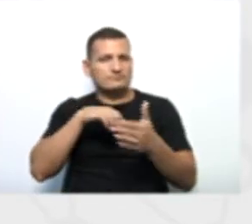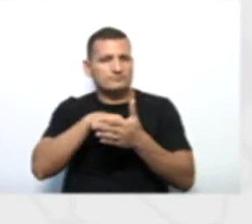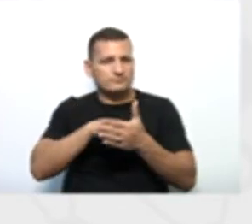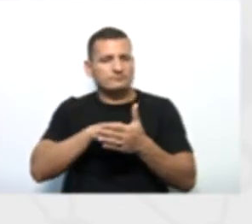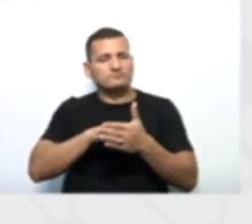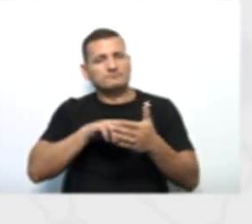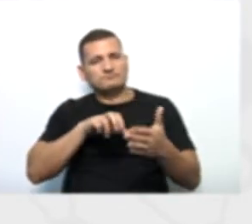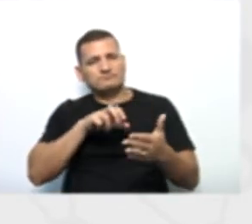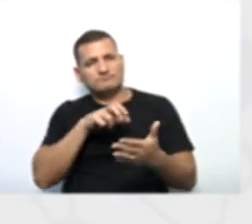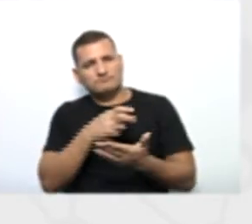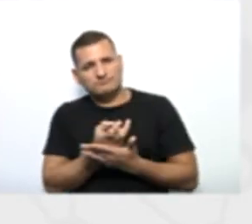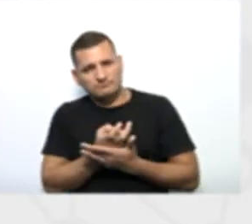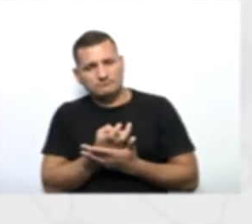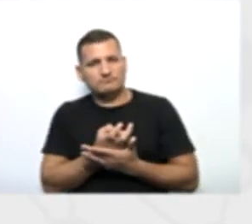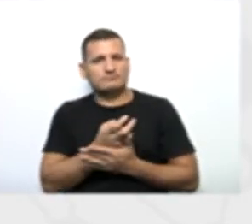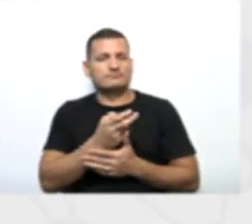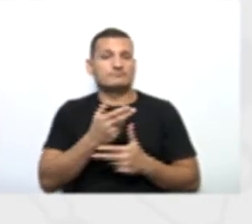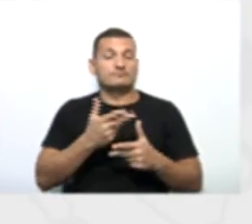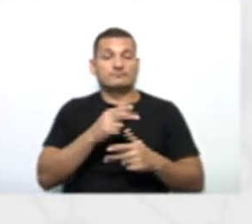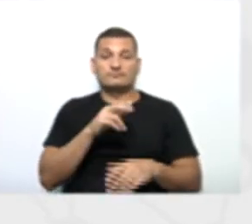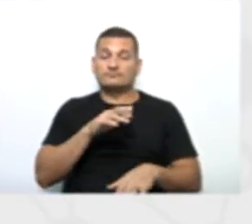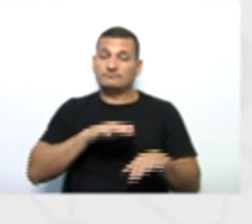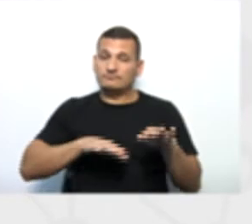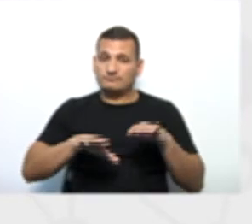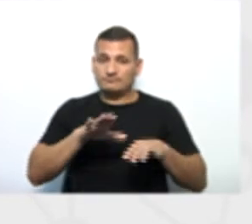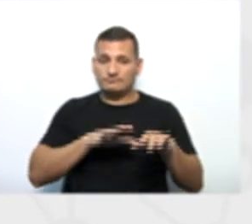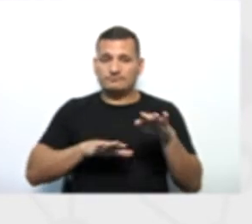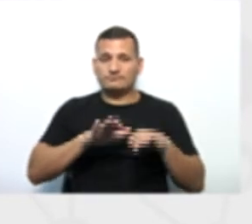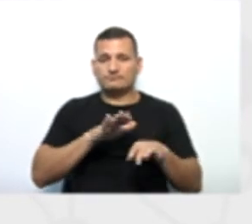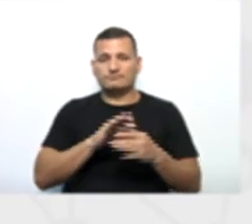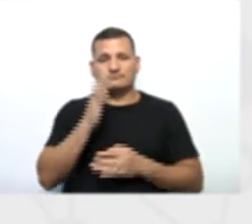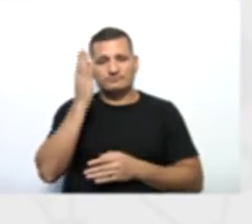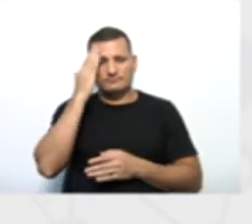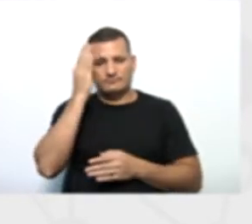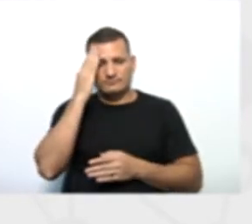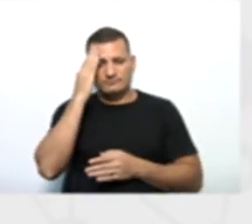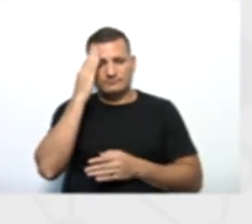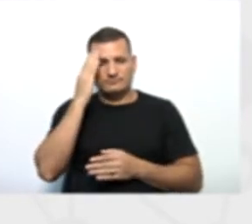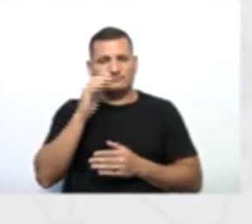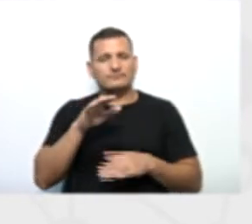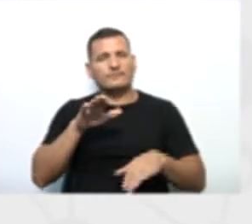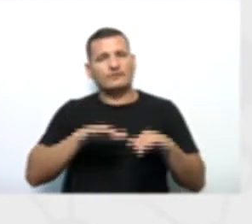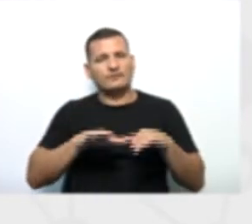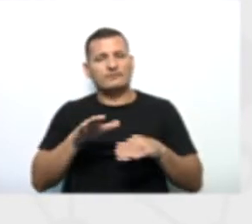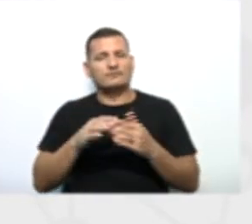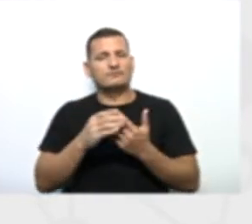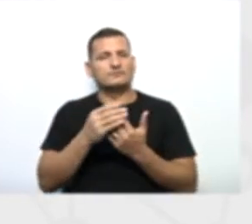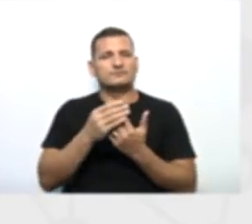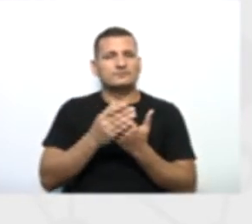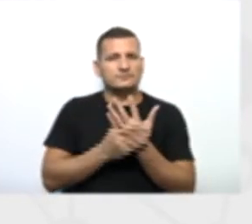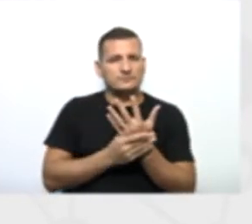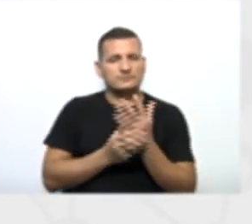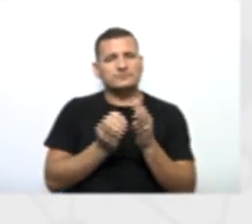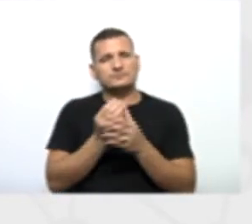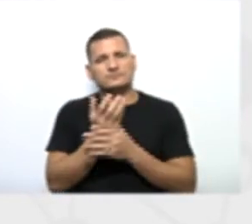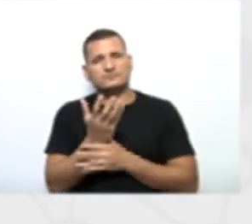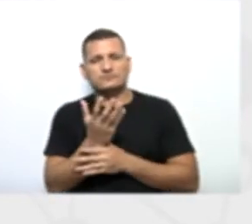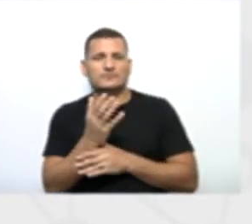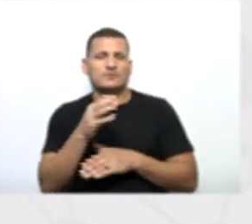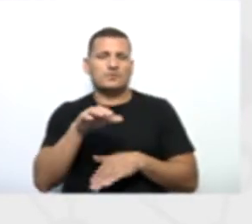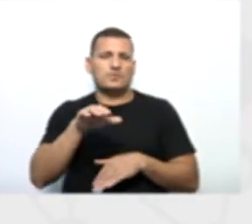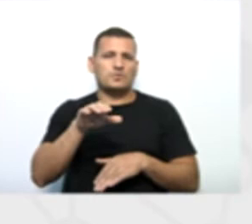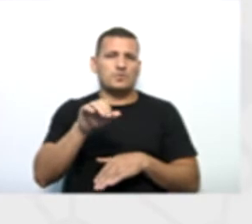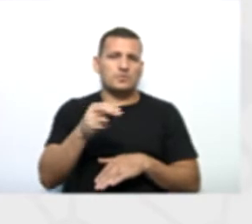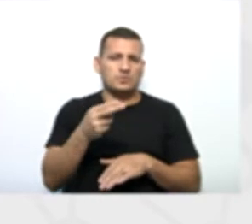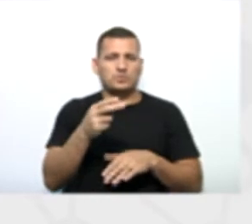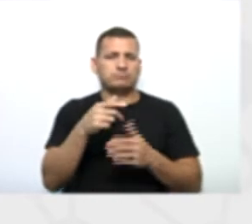arranjos físicos inadequados, muito cuidado com isso. Eu sei que às vezes a gente coloca equipamentos ou coloca um buraco onde não devia,